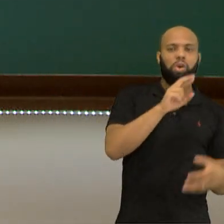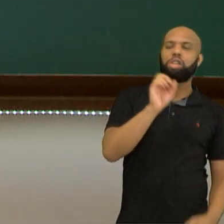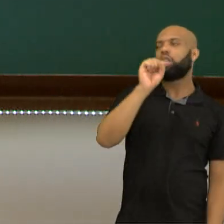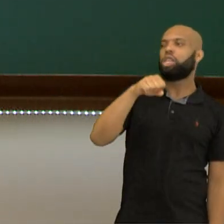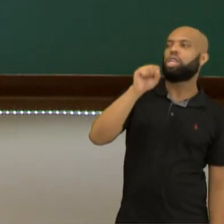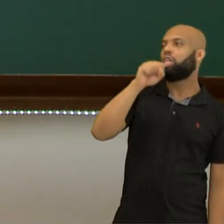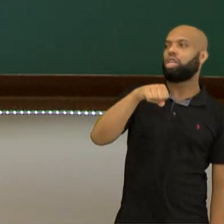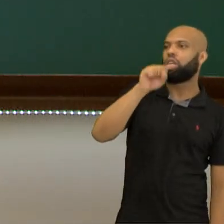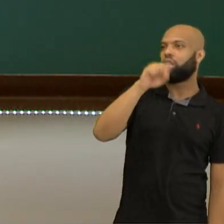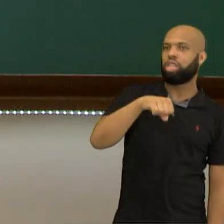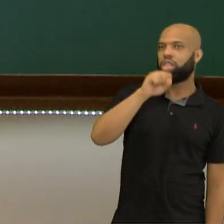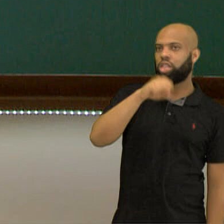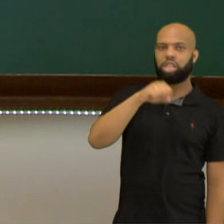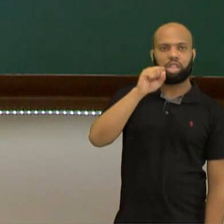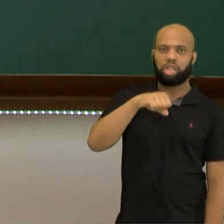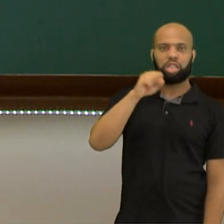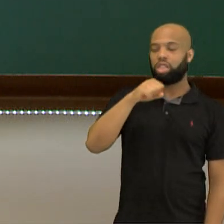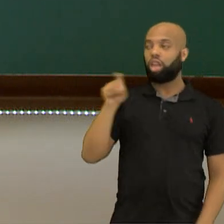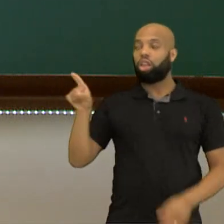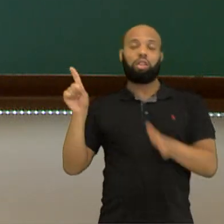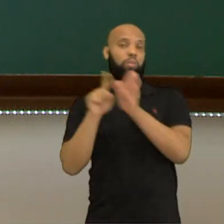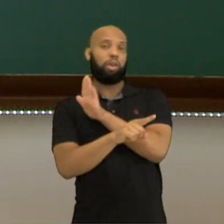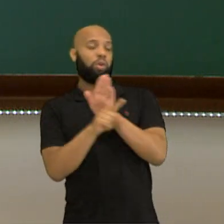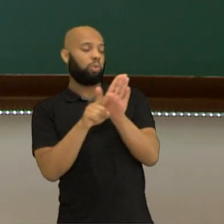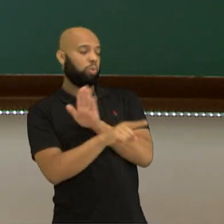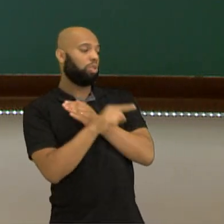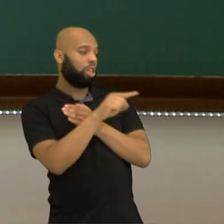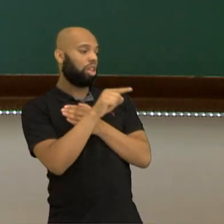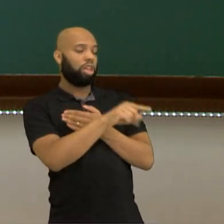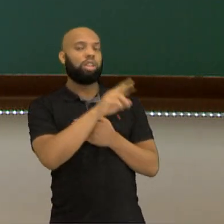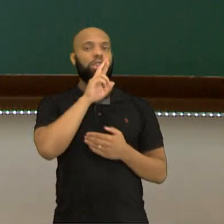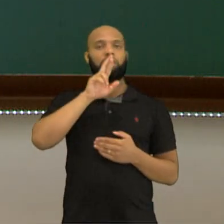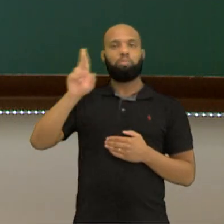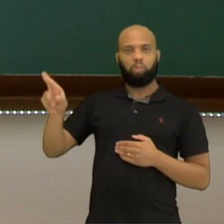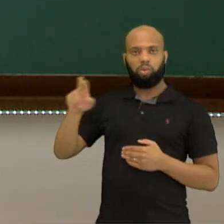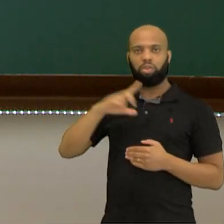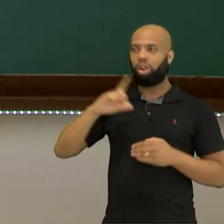fazendo sua atividade diária, cantava, puxava, né,